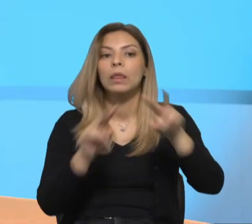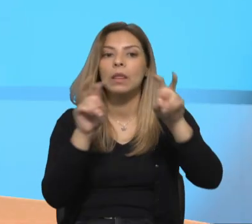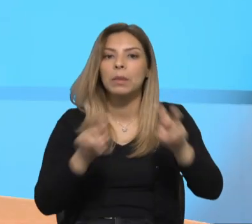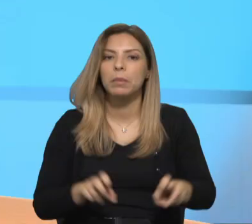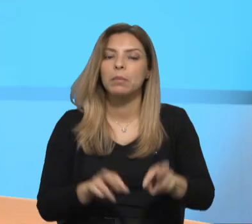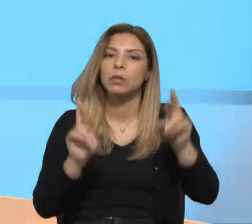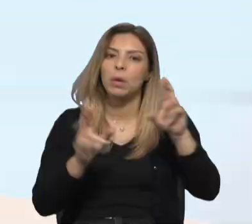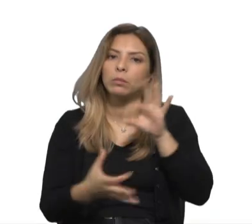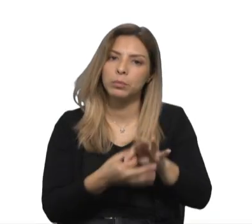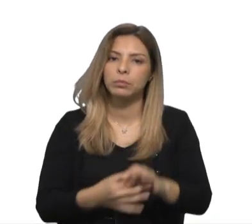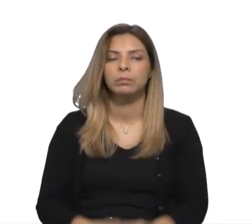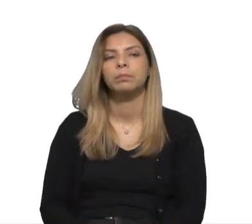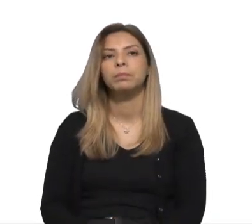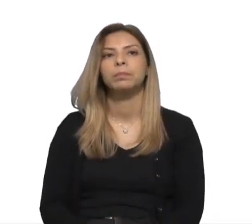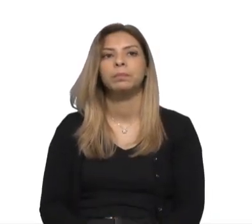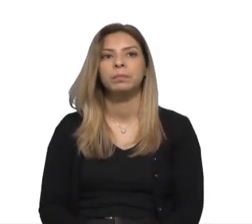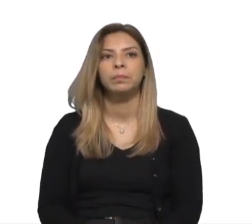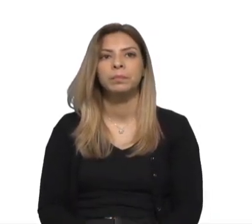domingo.